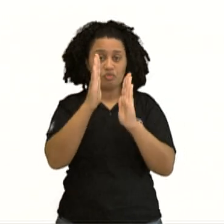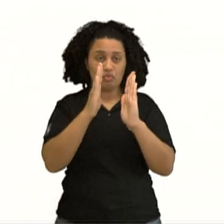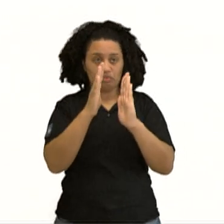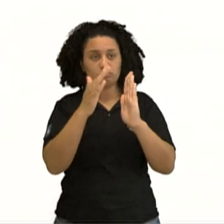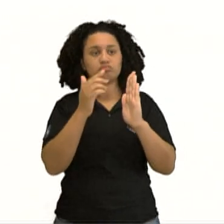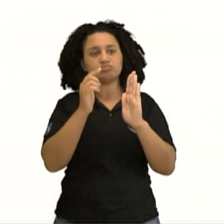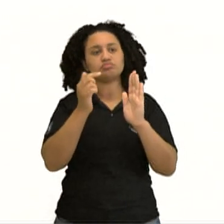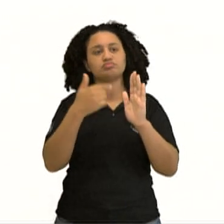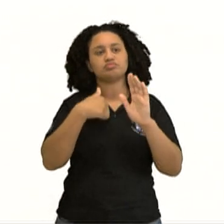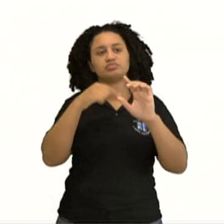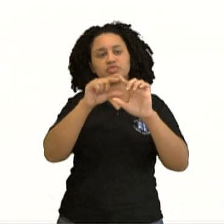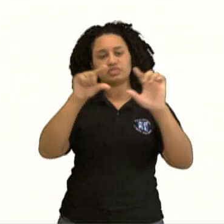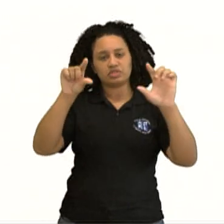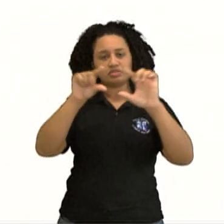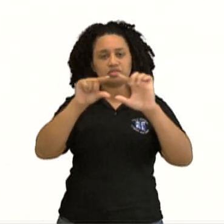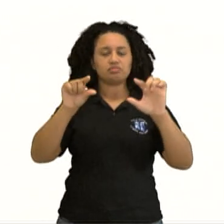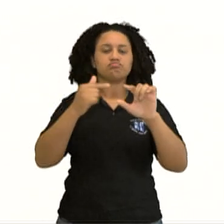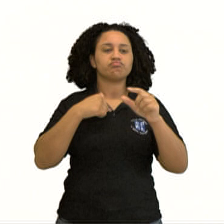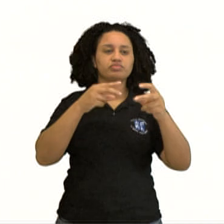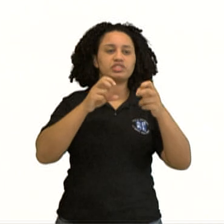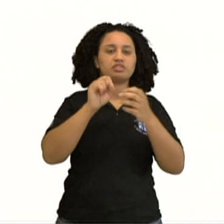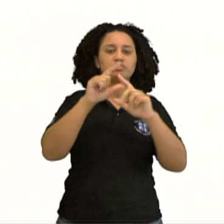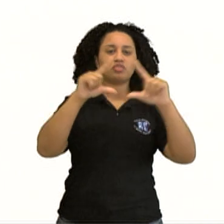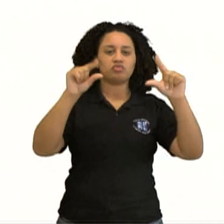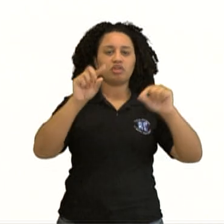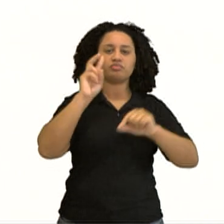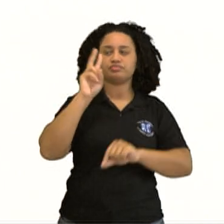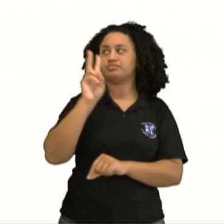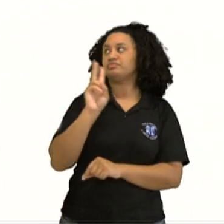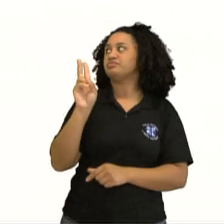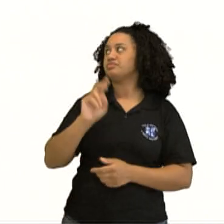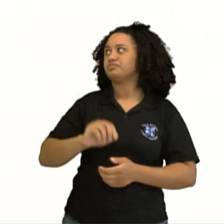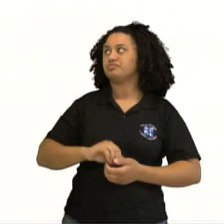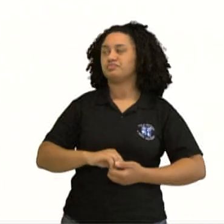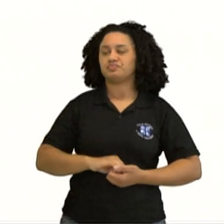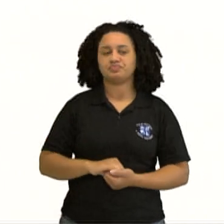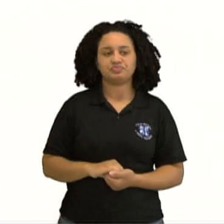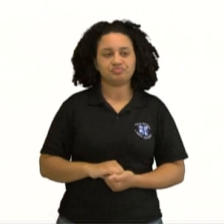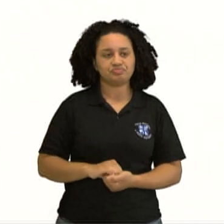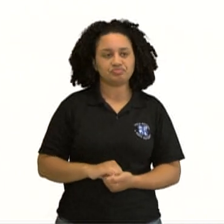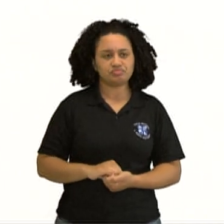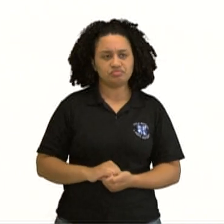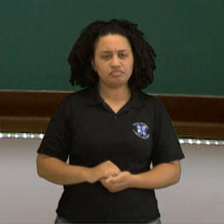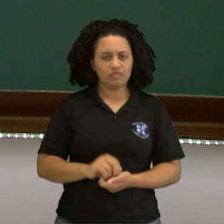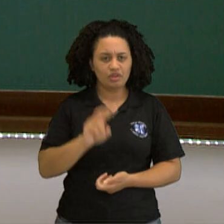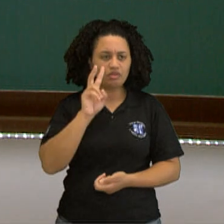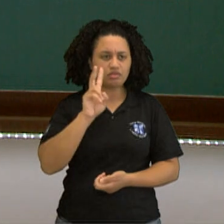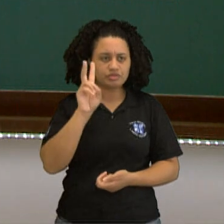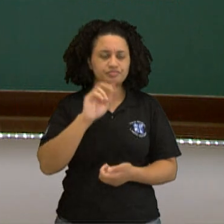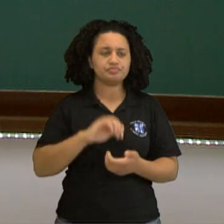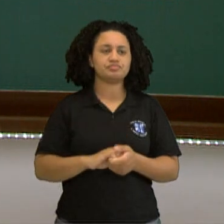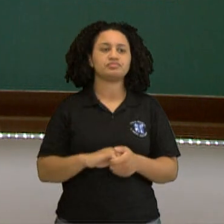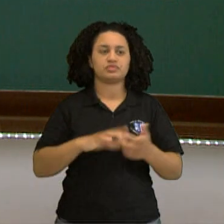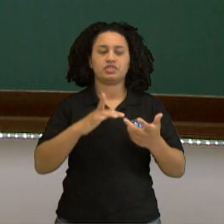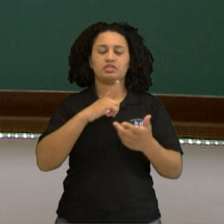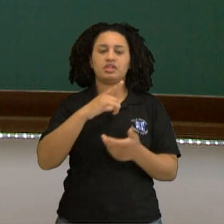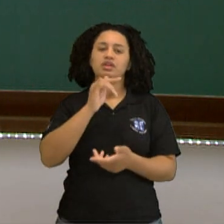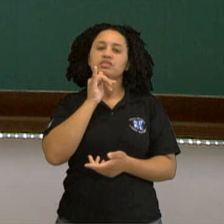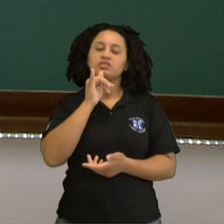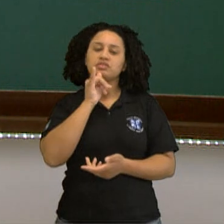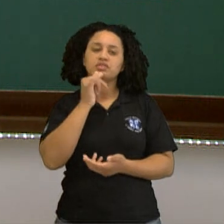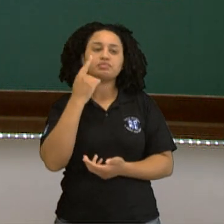igual à velocidade final menos velocidade inicial sobre o tempo final menos tempo inicial. Então aqui eu tenho um exemplo